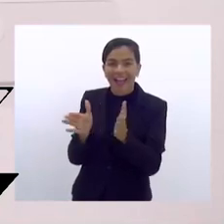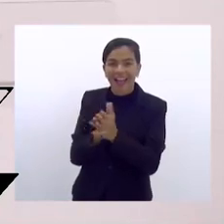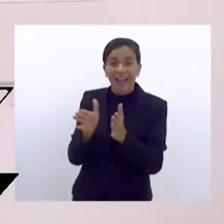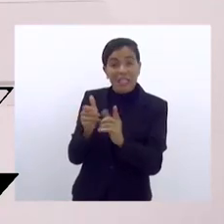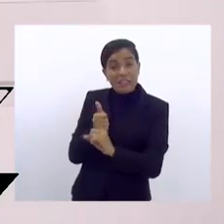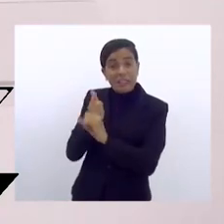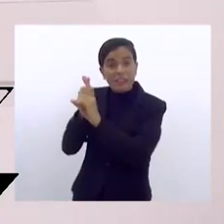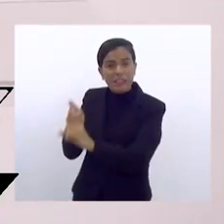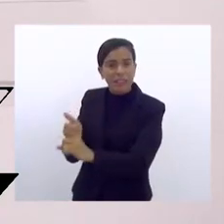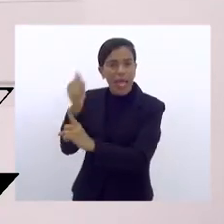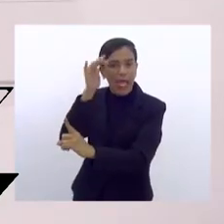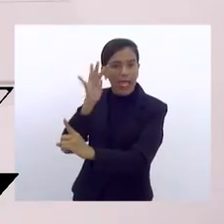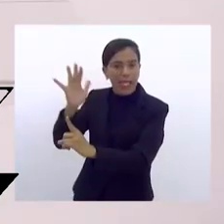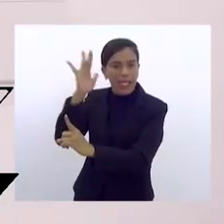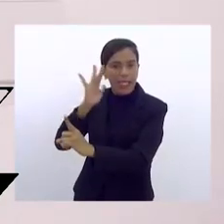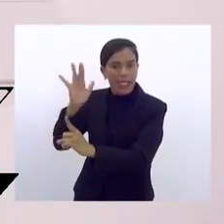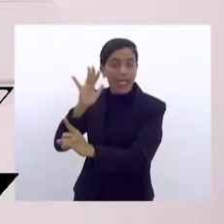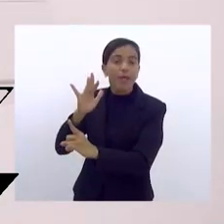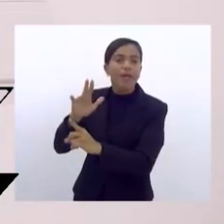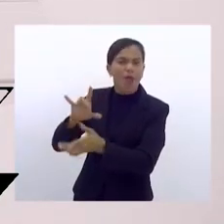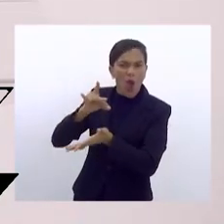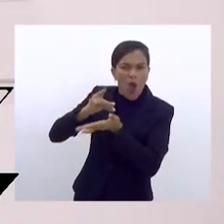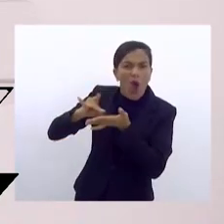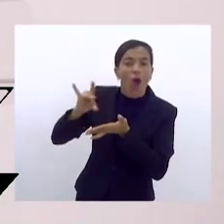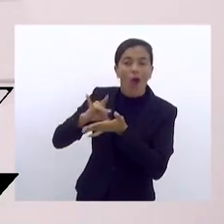ideologias de ódio